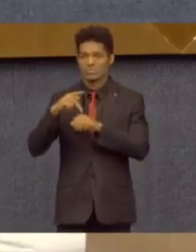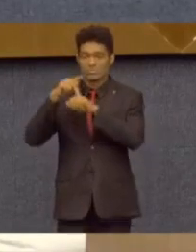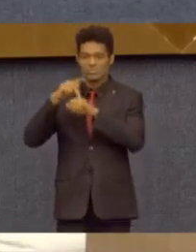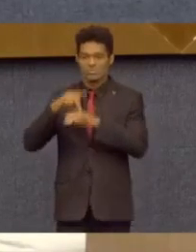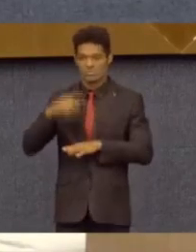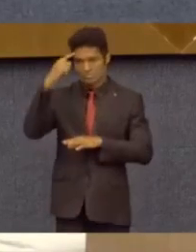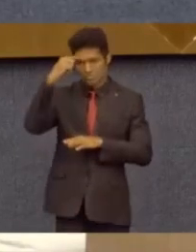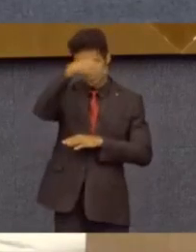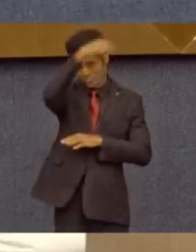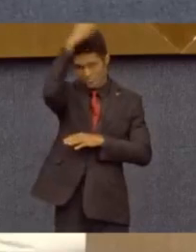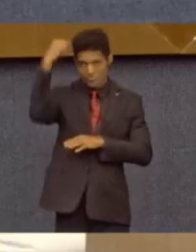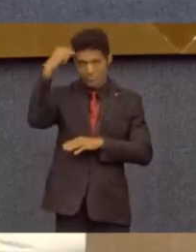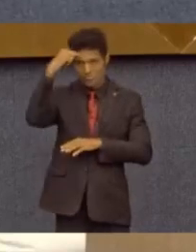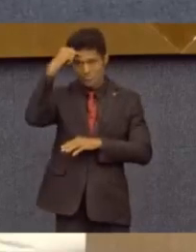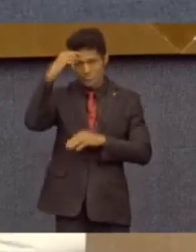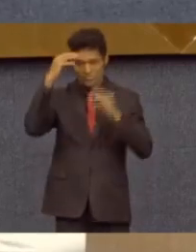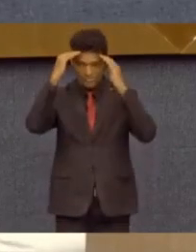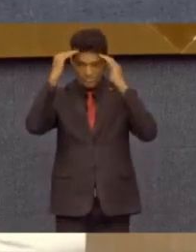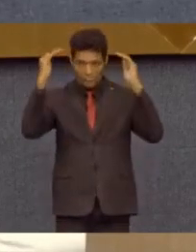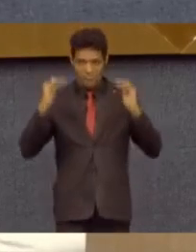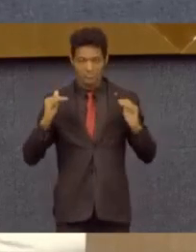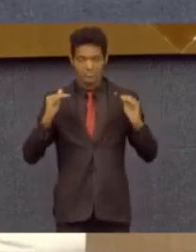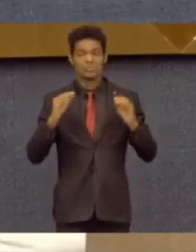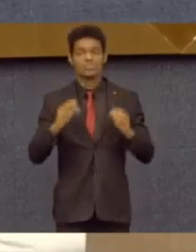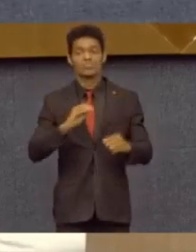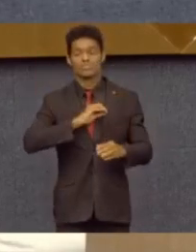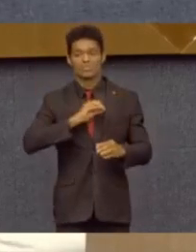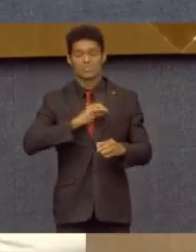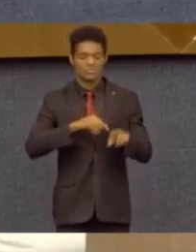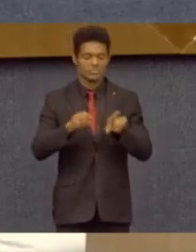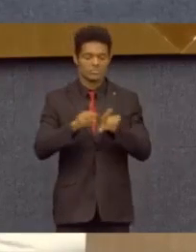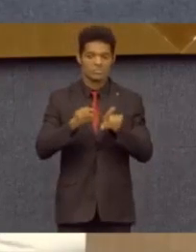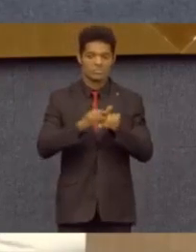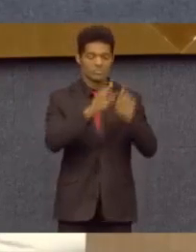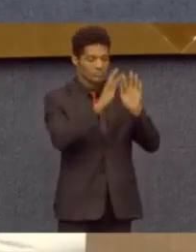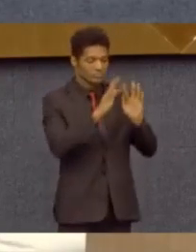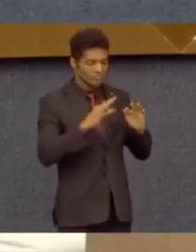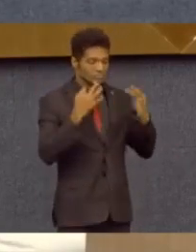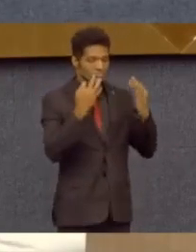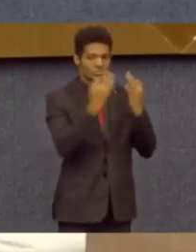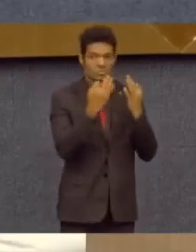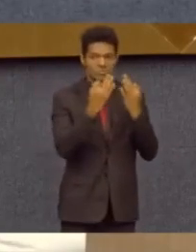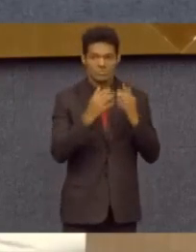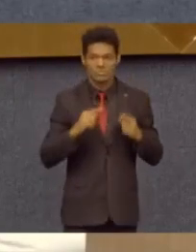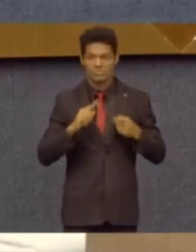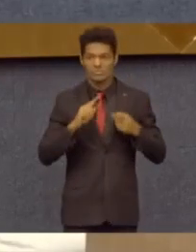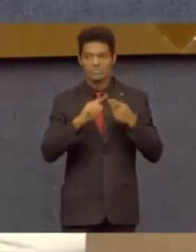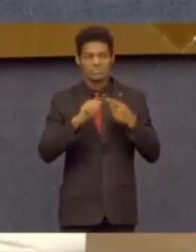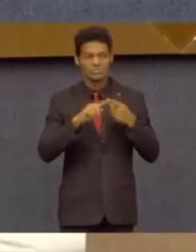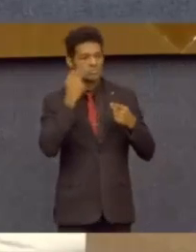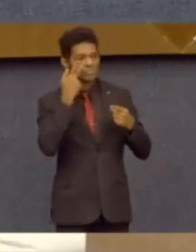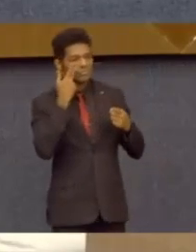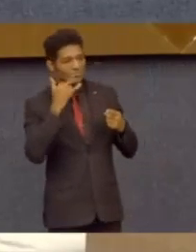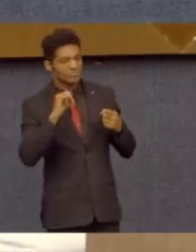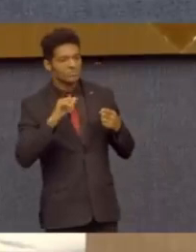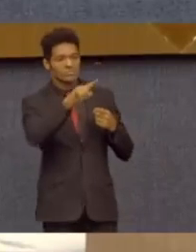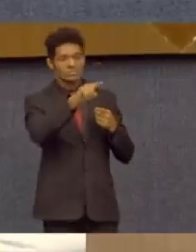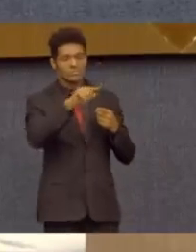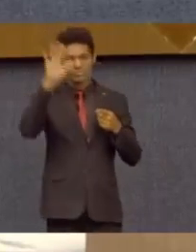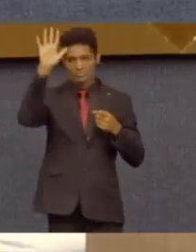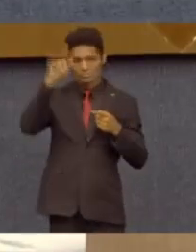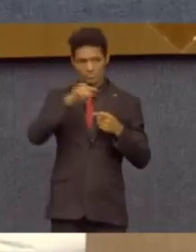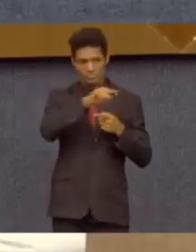Pobres, familiares do homenageado, seu Jandir Martins da Conceição, o pai, levanta a mão para todo mundo ver o senhor